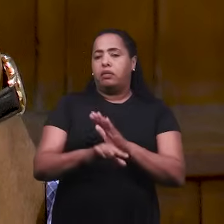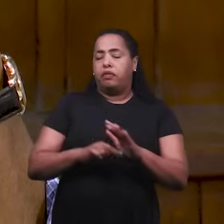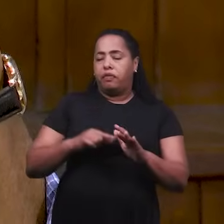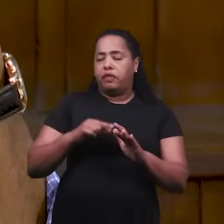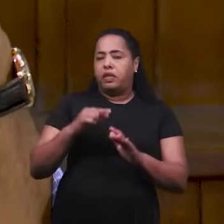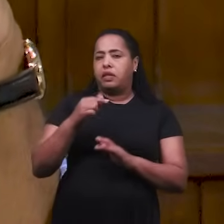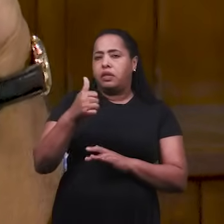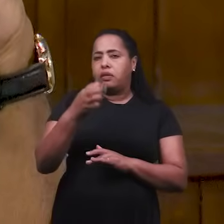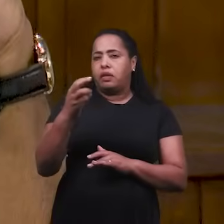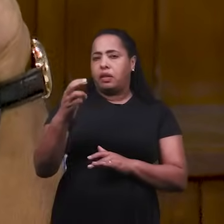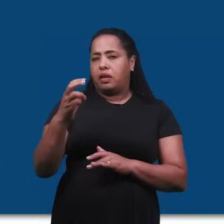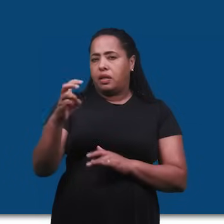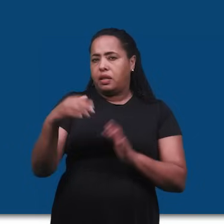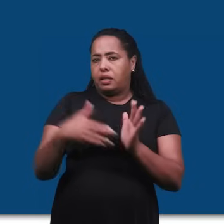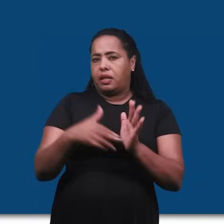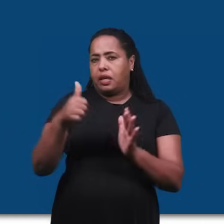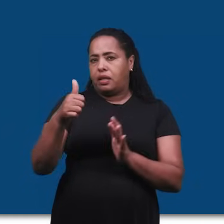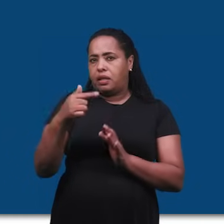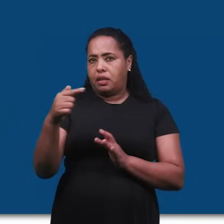somente o 17, que diz o seguinte,